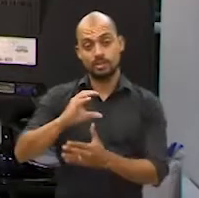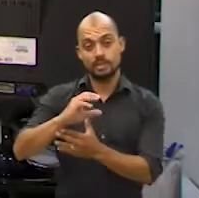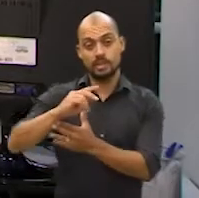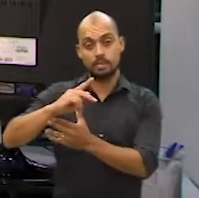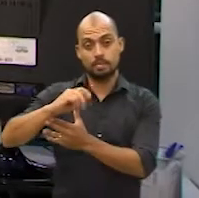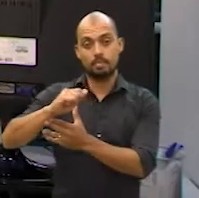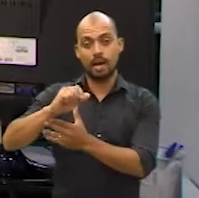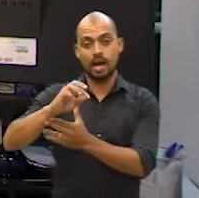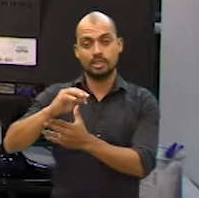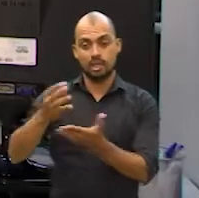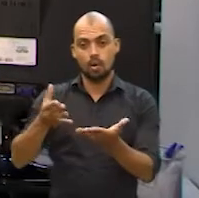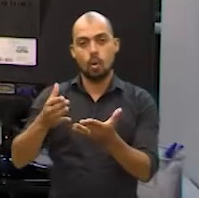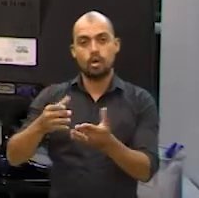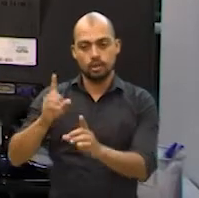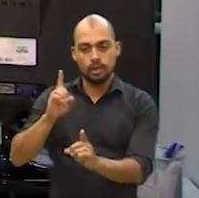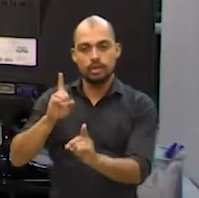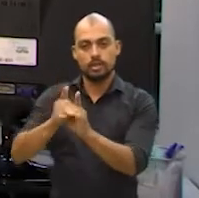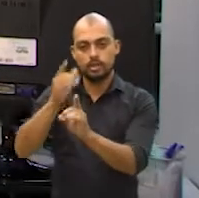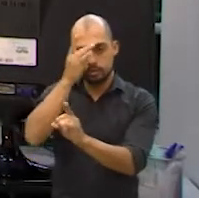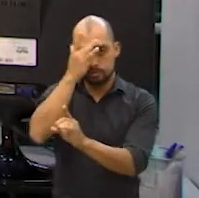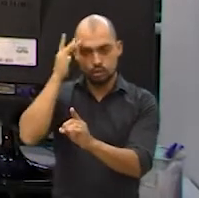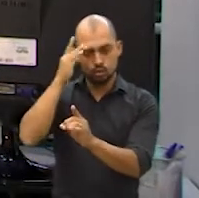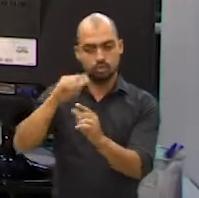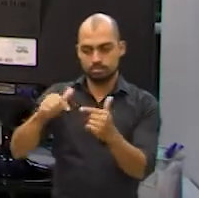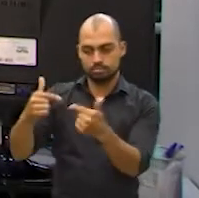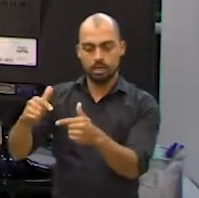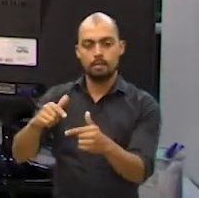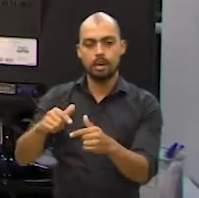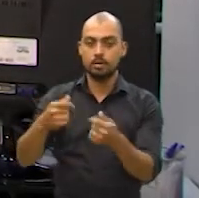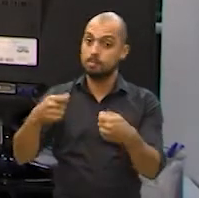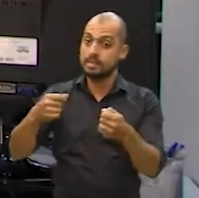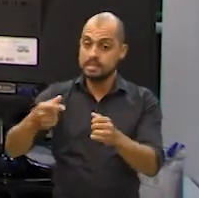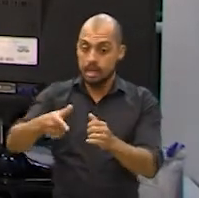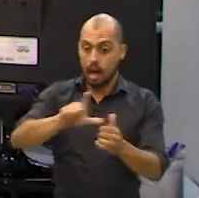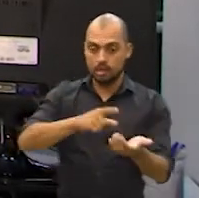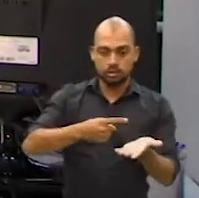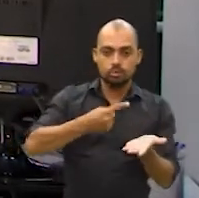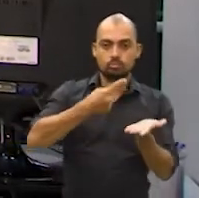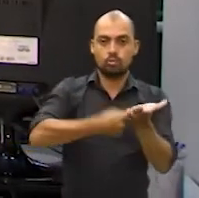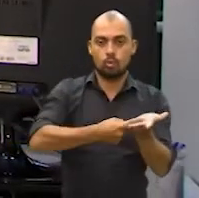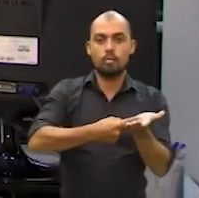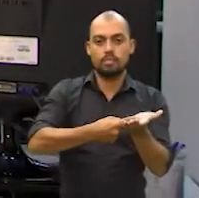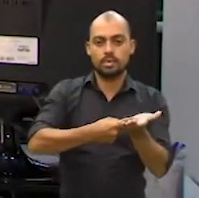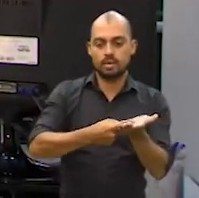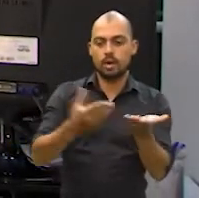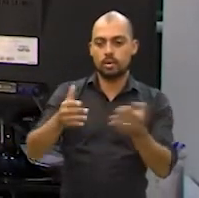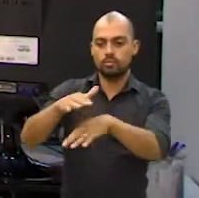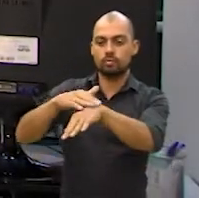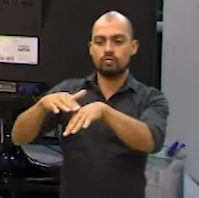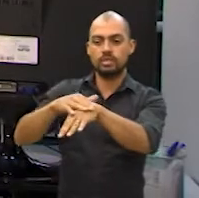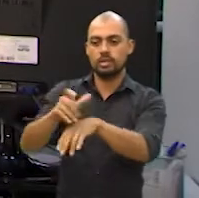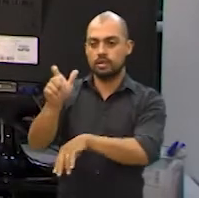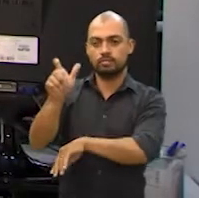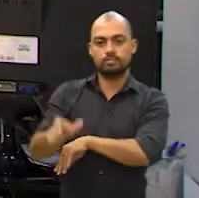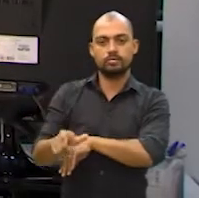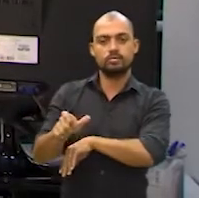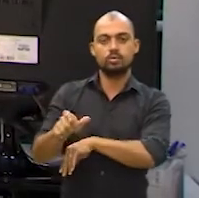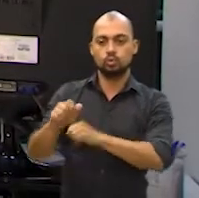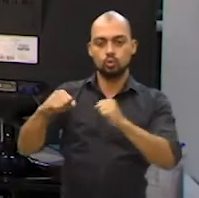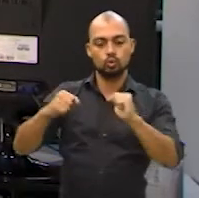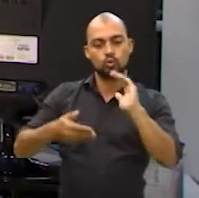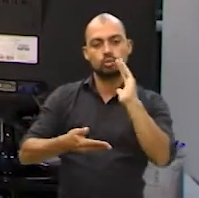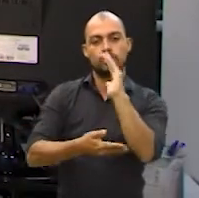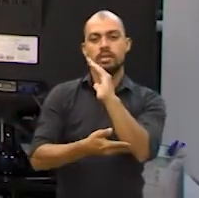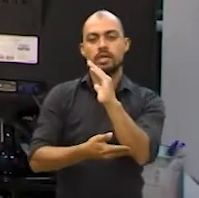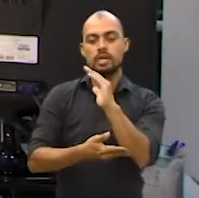Bom, o CEPAT está fazendo o atendimento mediante agendamento. Agora, quem vai falar mais a respeito dessa situação, que está conosco na